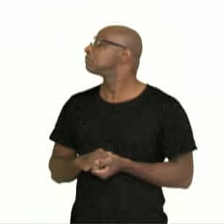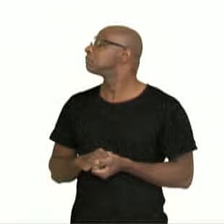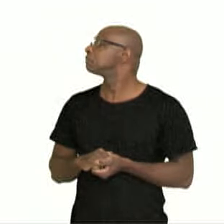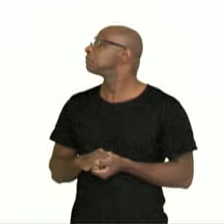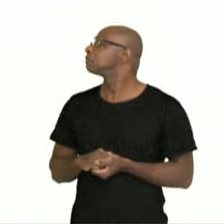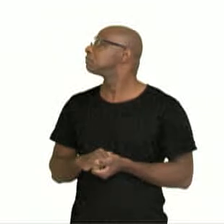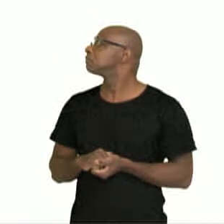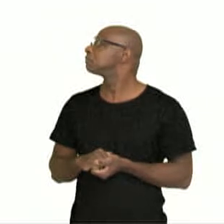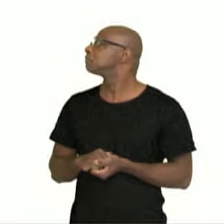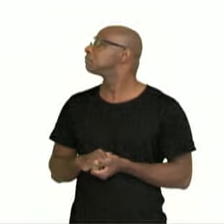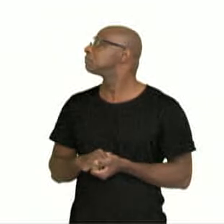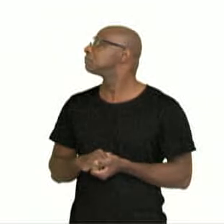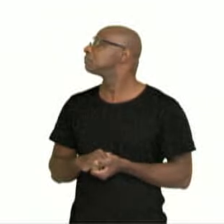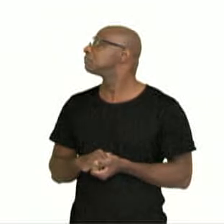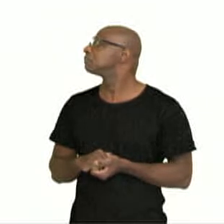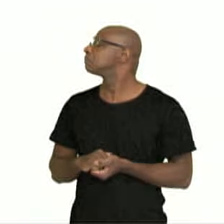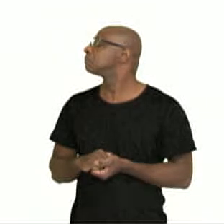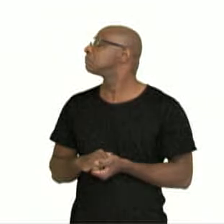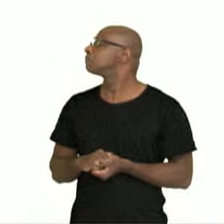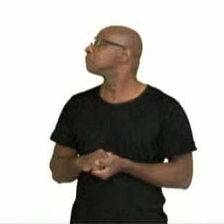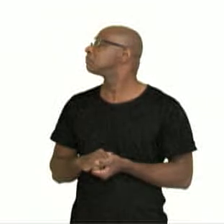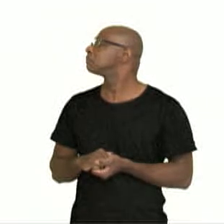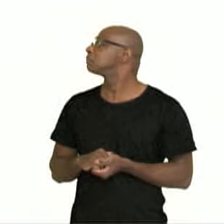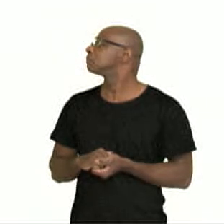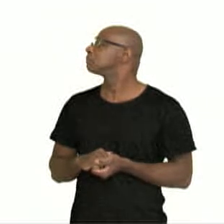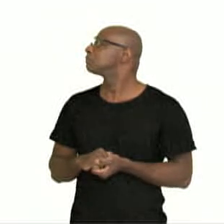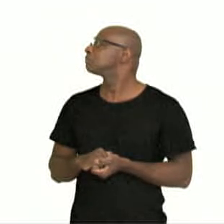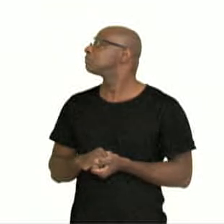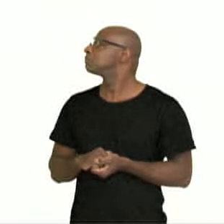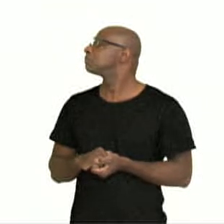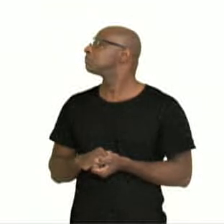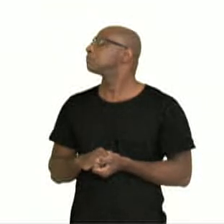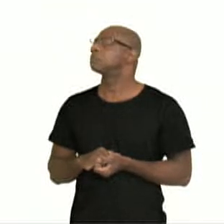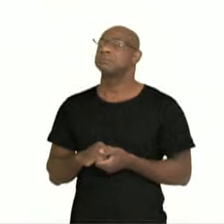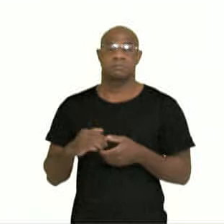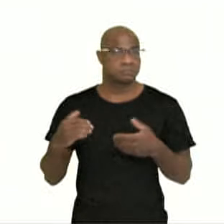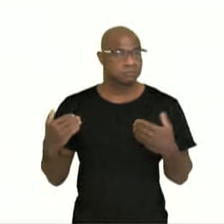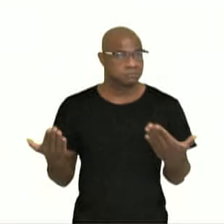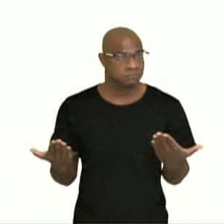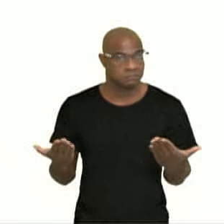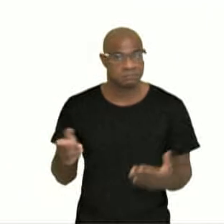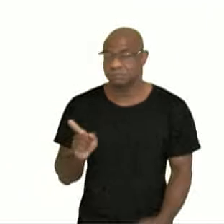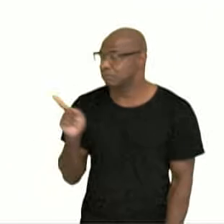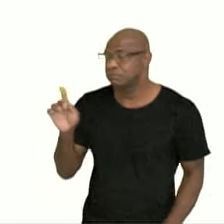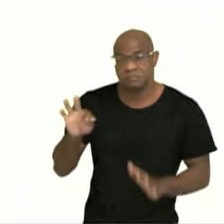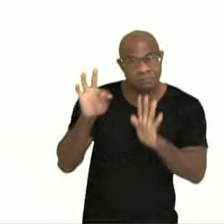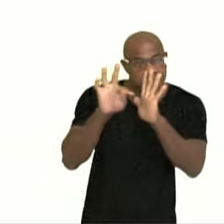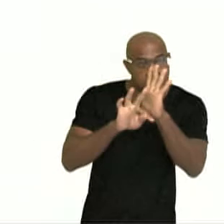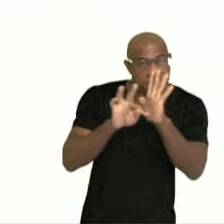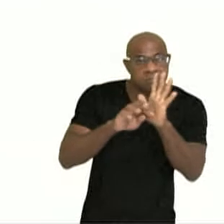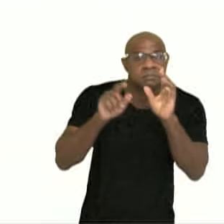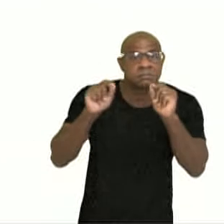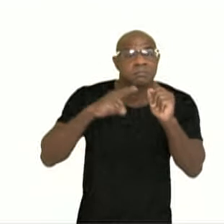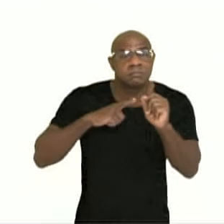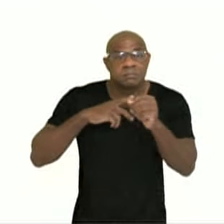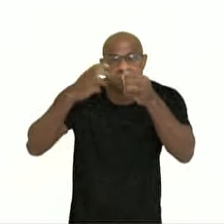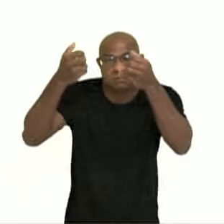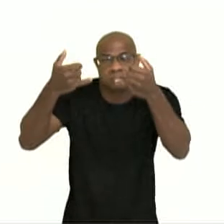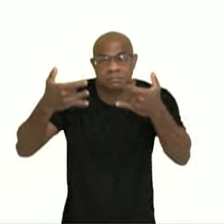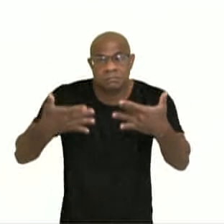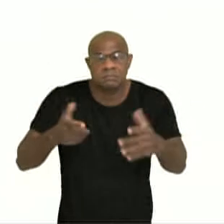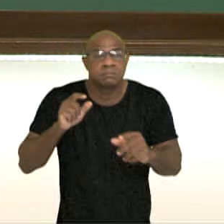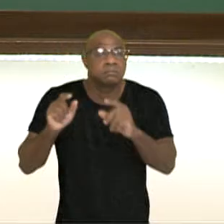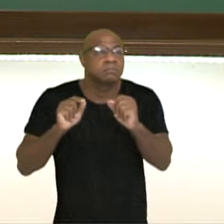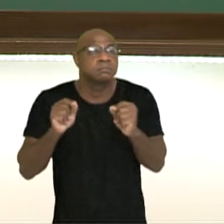the enemy's means of locomotion, né? Então, pessoal, nesse texto aqui, a gente tem a explicação, né, de